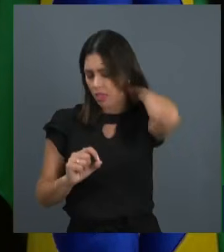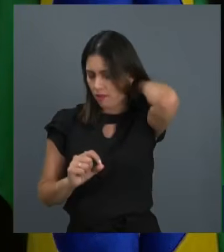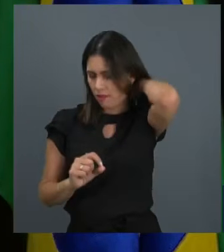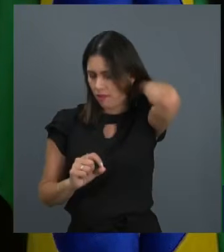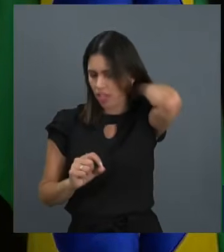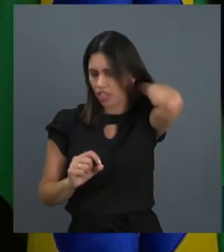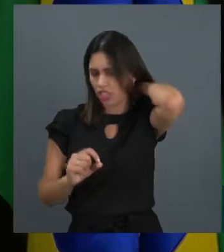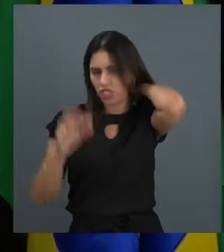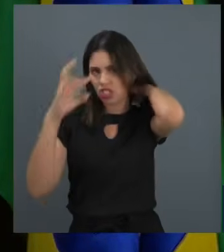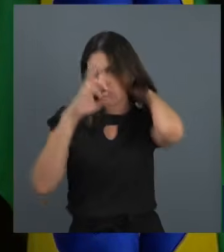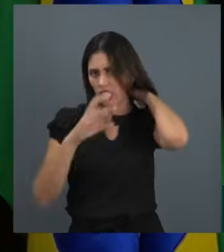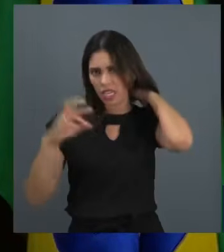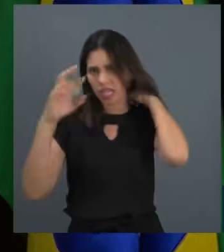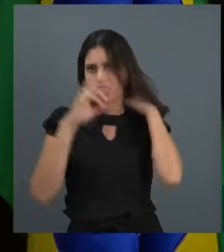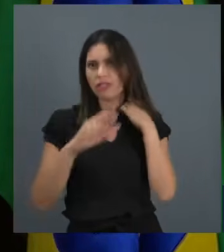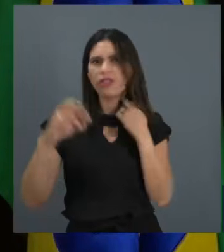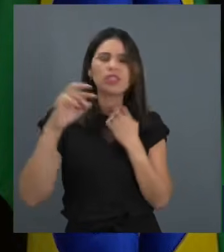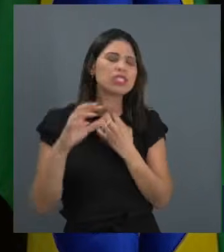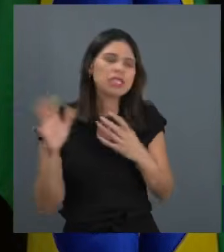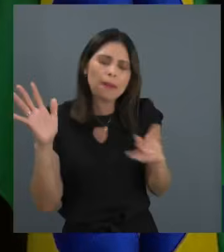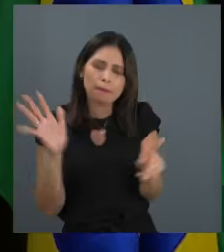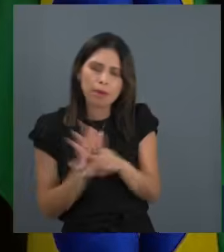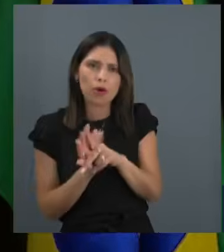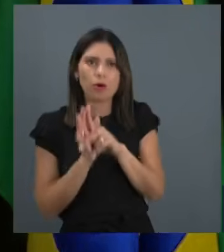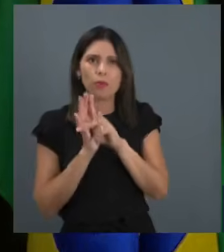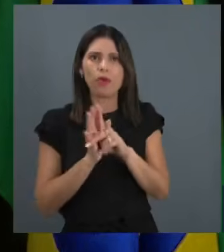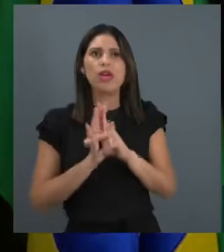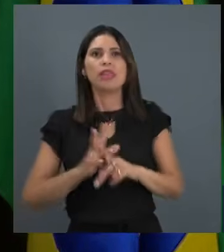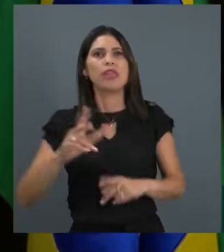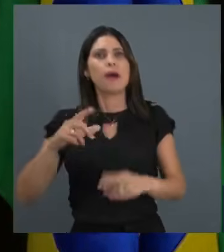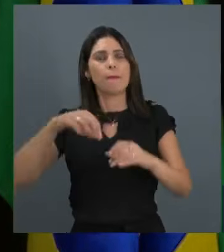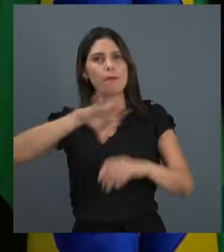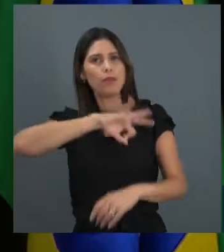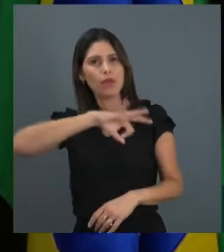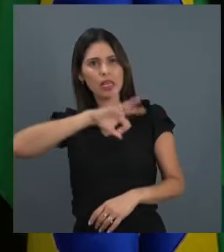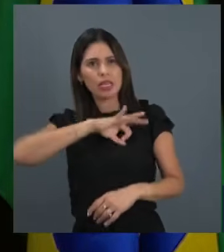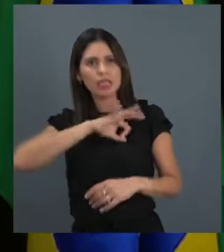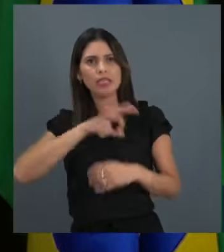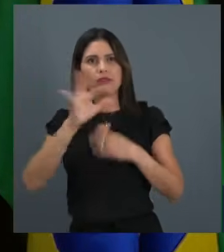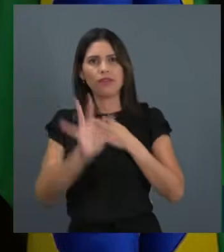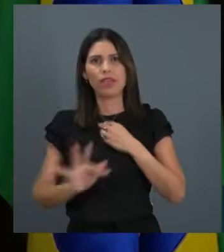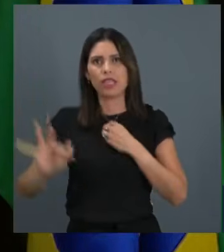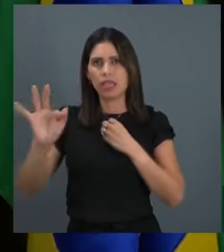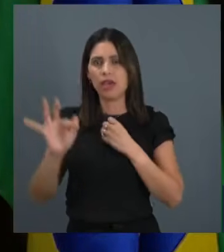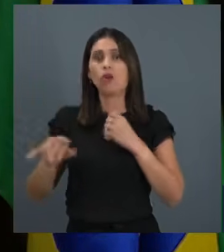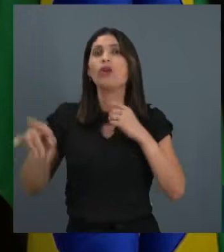funções restritas à Polícia Federal e ao Ministério Público. Violação da Lei